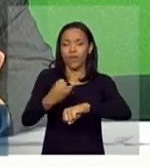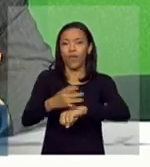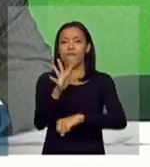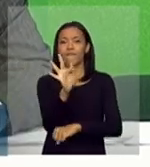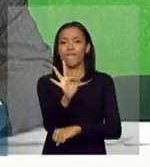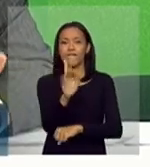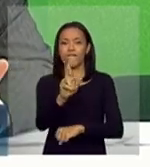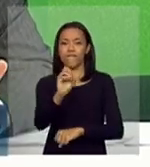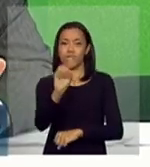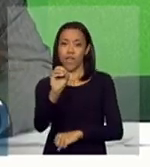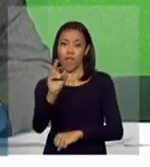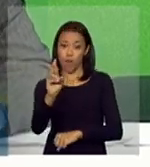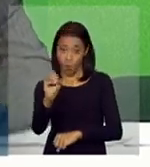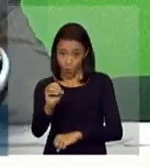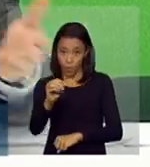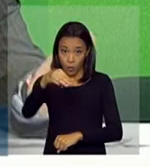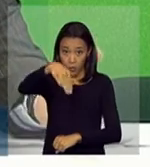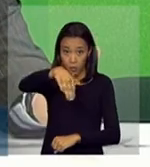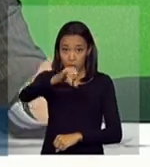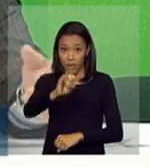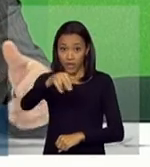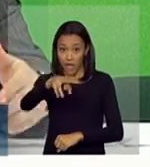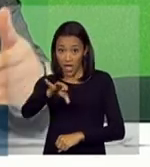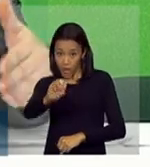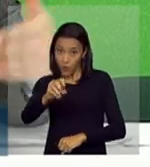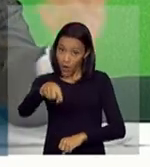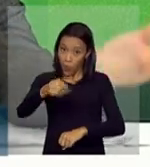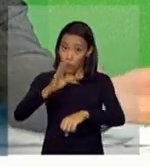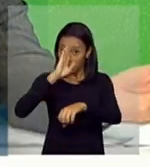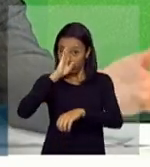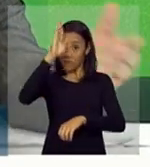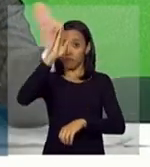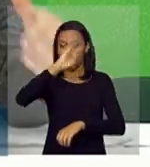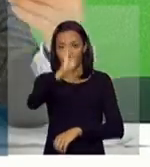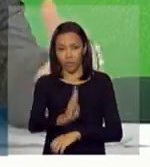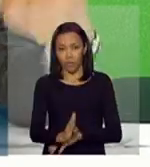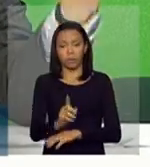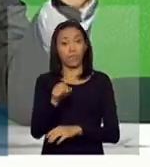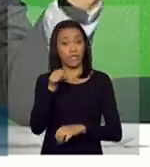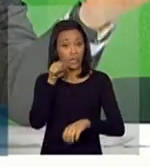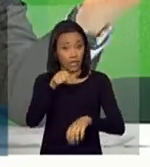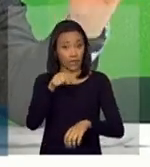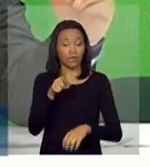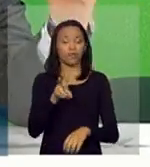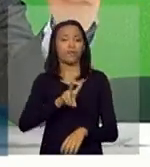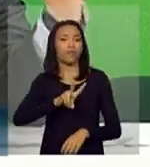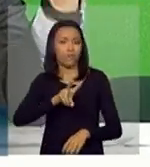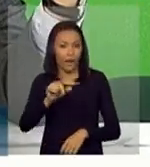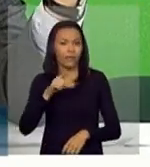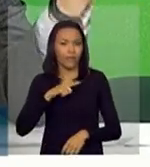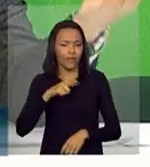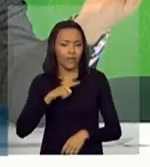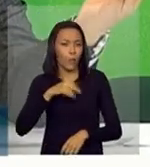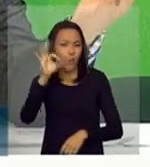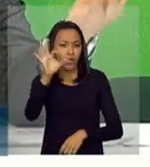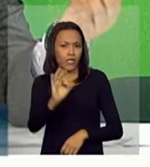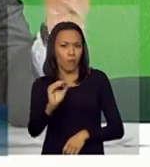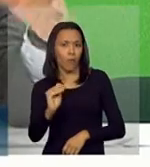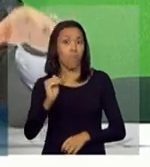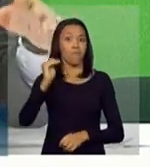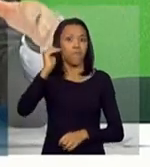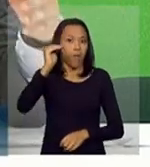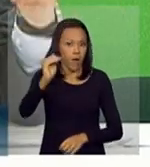de 80% da produção mineral brasileira, é o carro forte disso, e ele será majorado, ele terá um percentual aumentado para